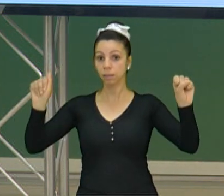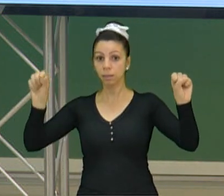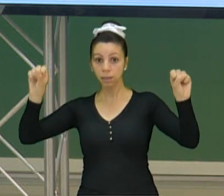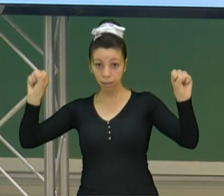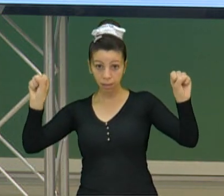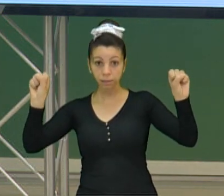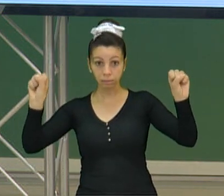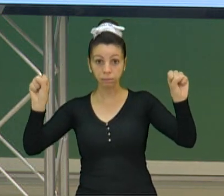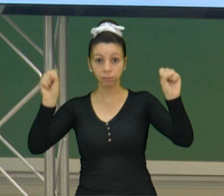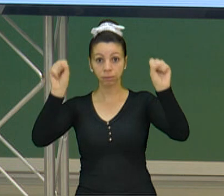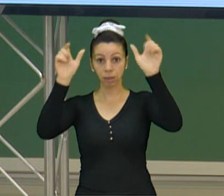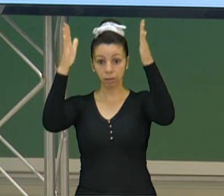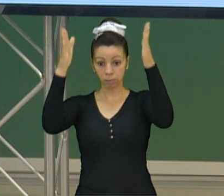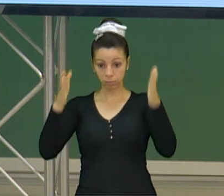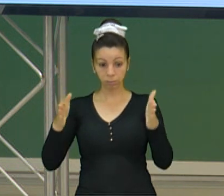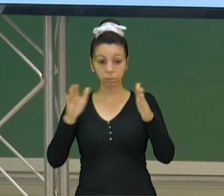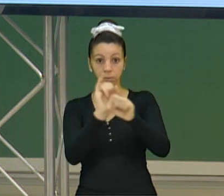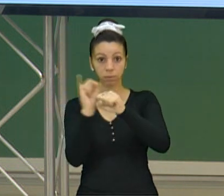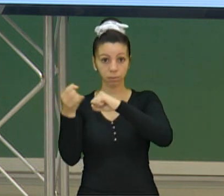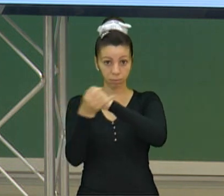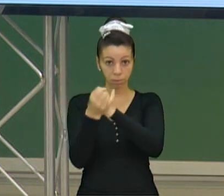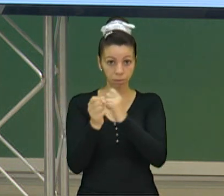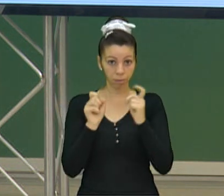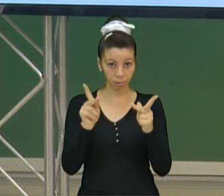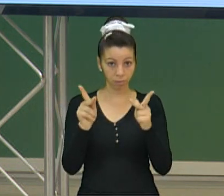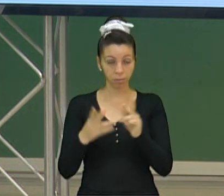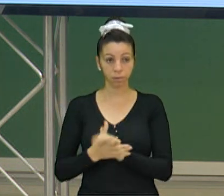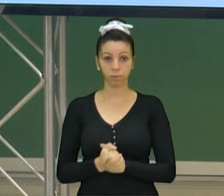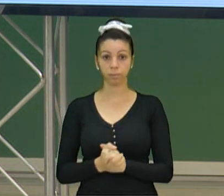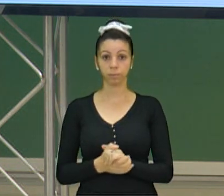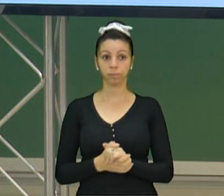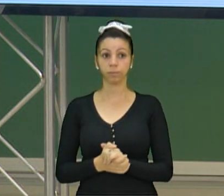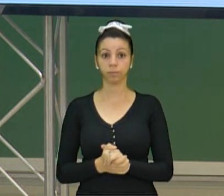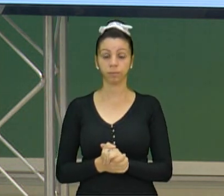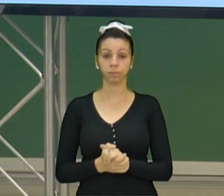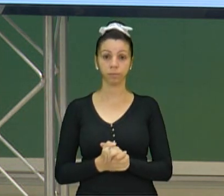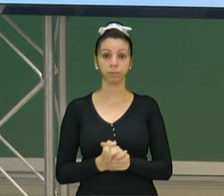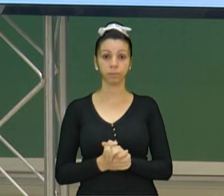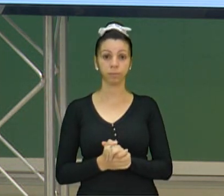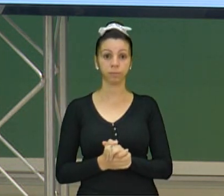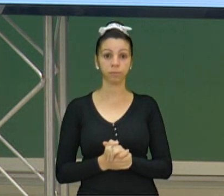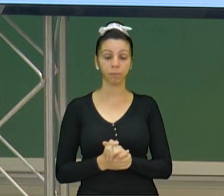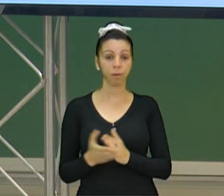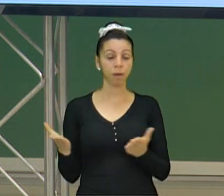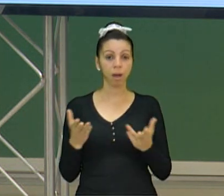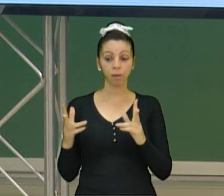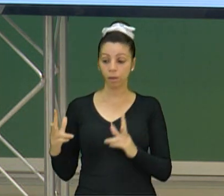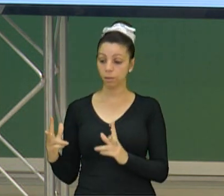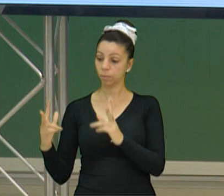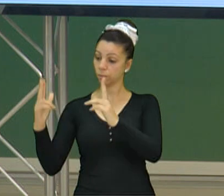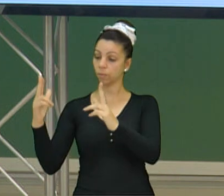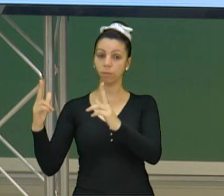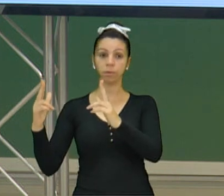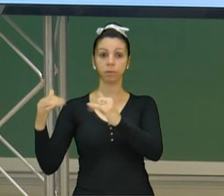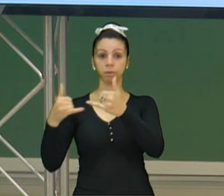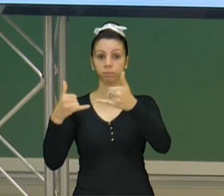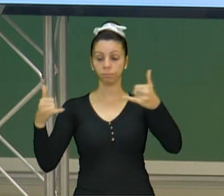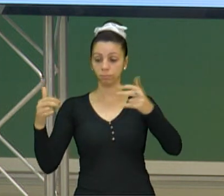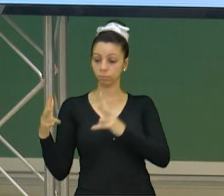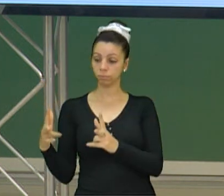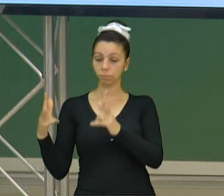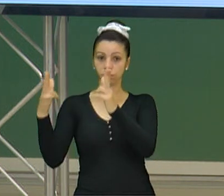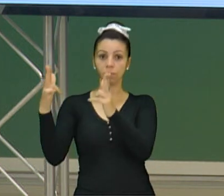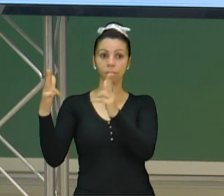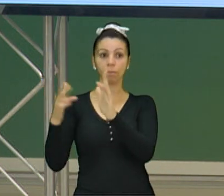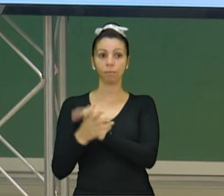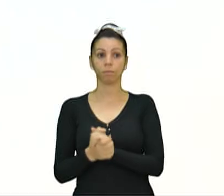Vamos continuar aqui, ó. Trouxe aqui agora, eu cortei, né, a nossa timeline colocando apenas Sydney e Atenas.